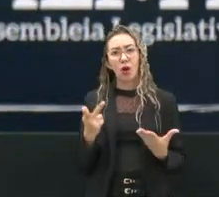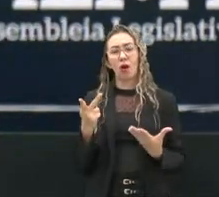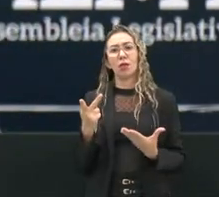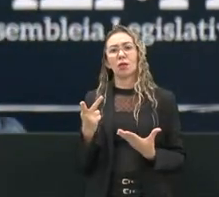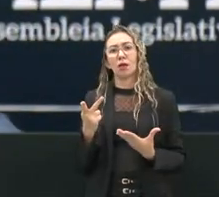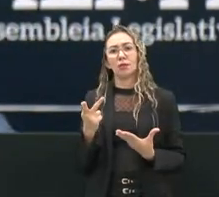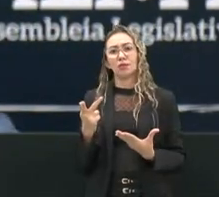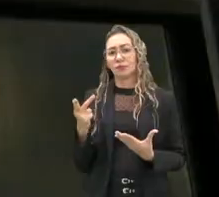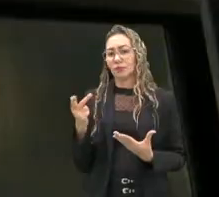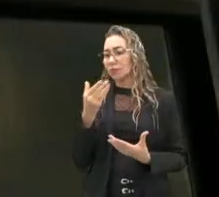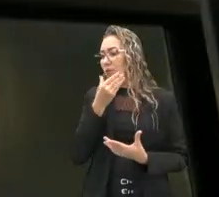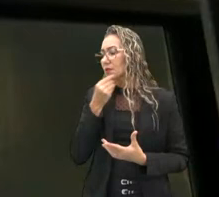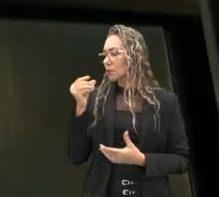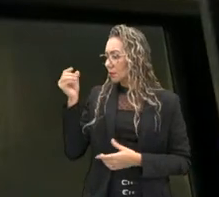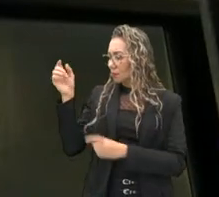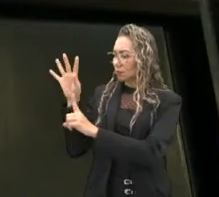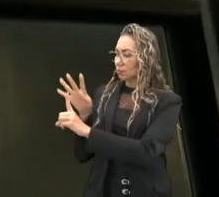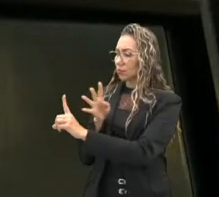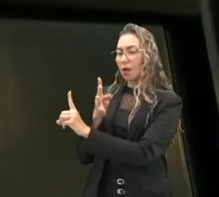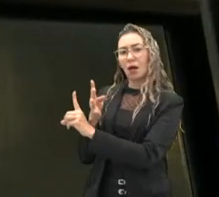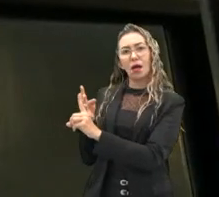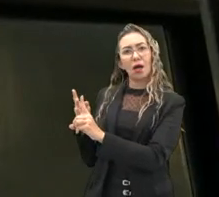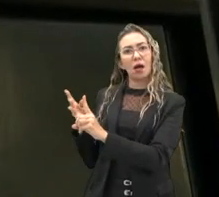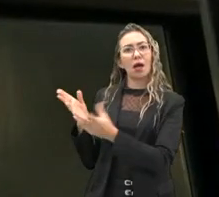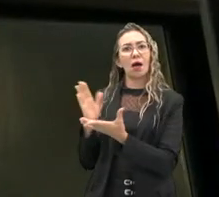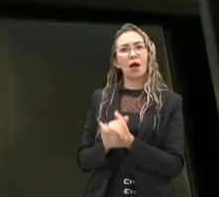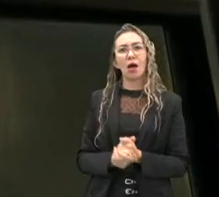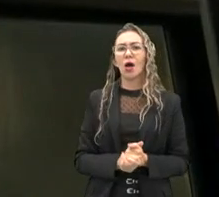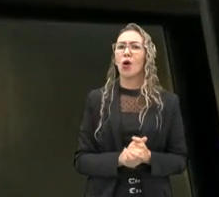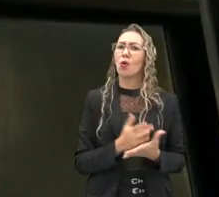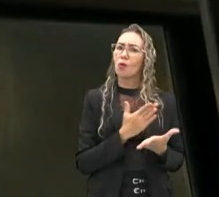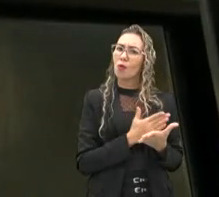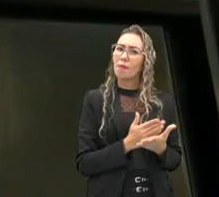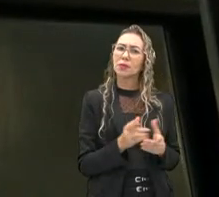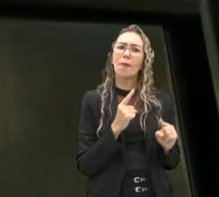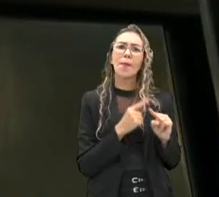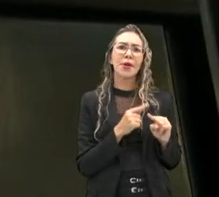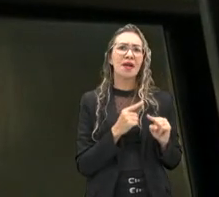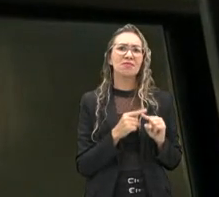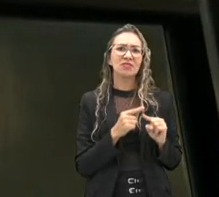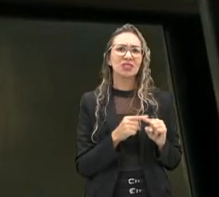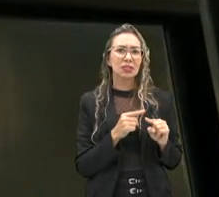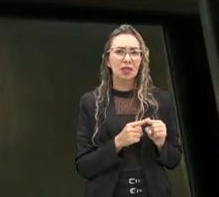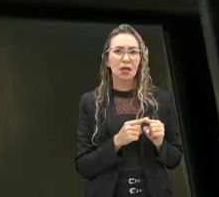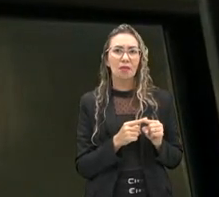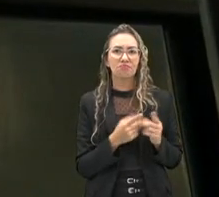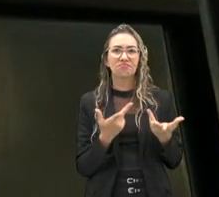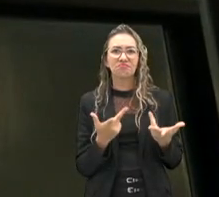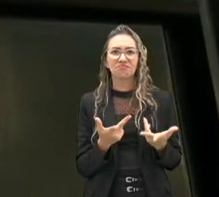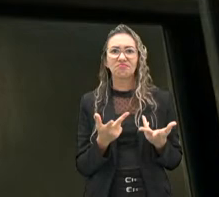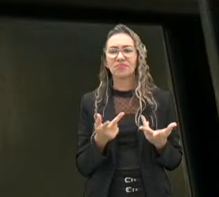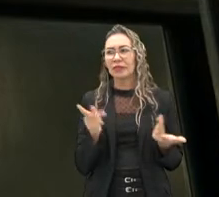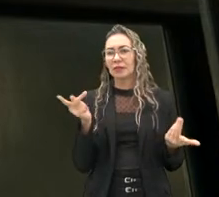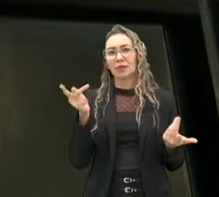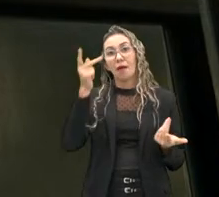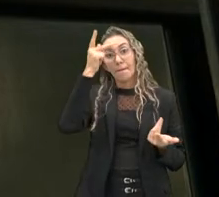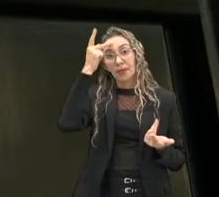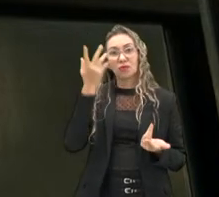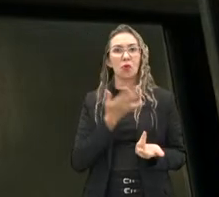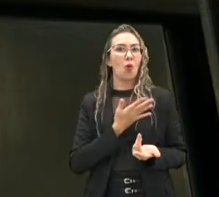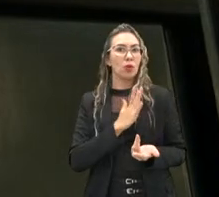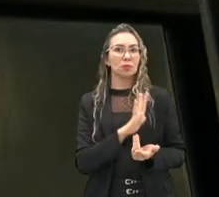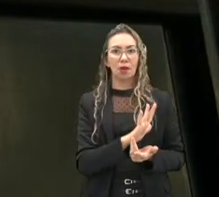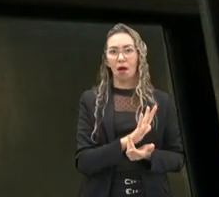alongue muito, surgiu de uma vingança produzida